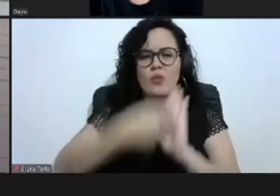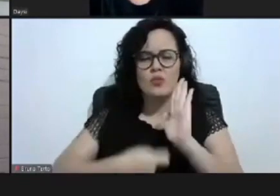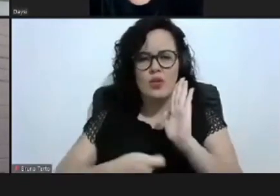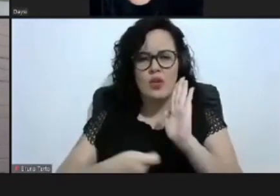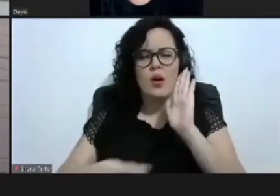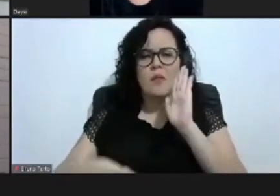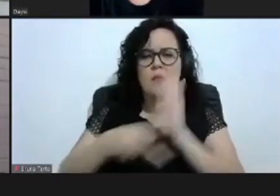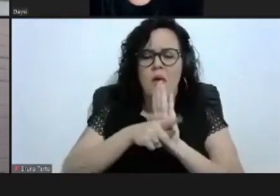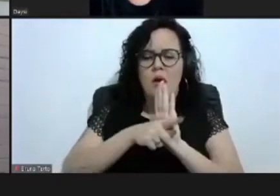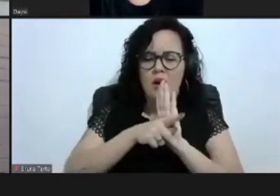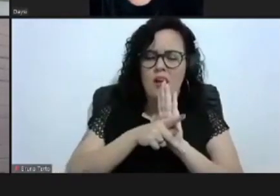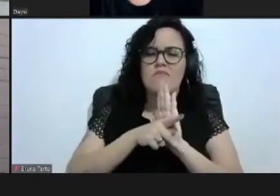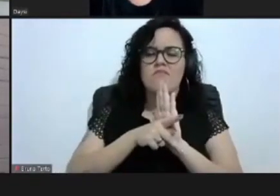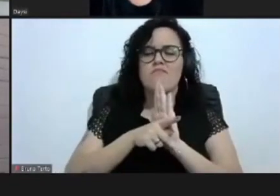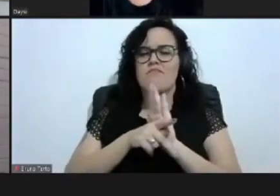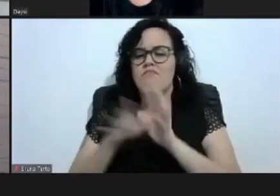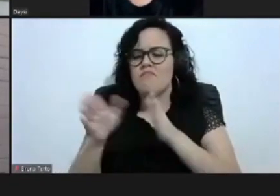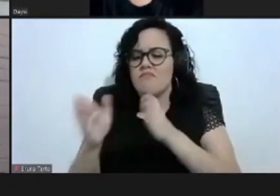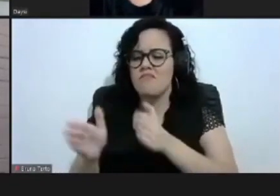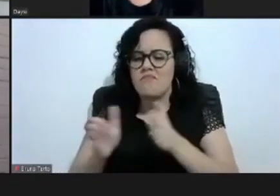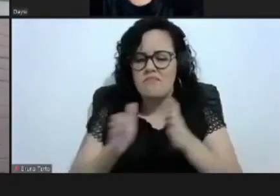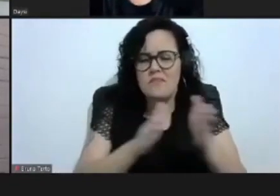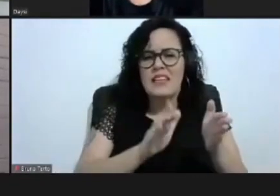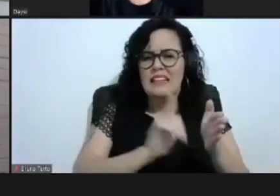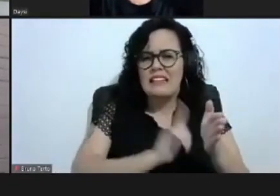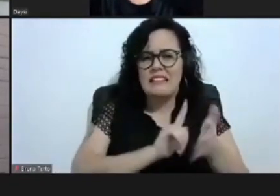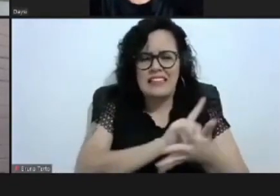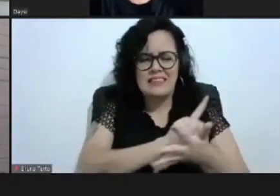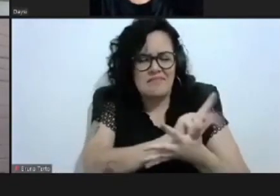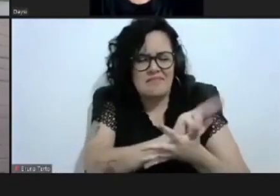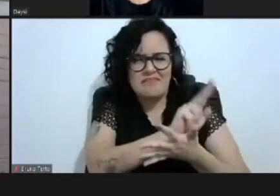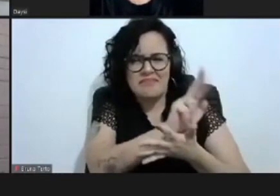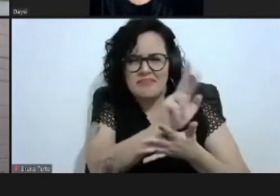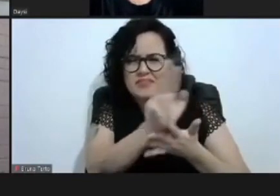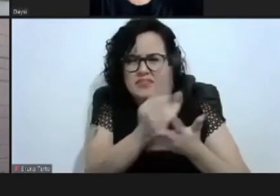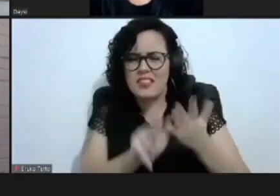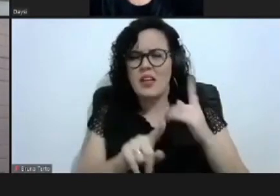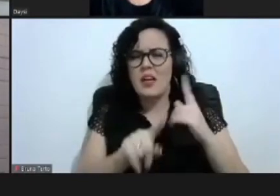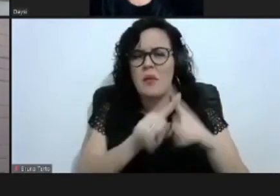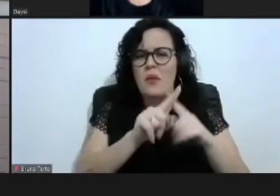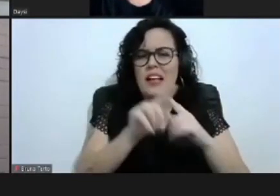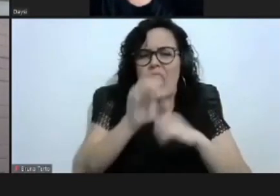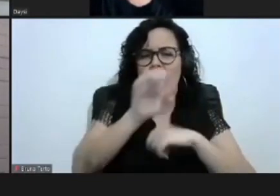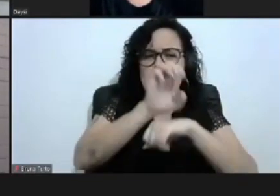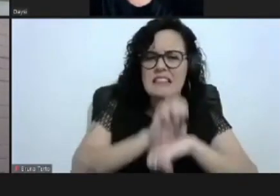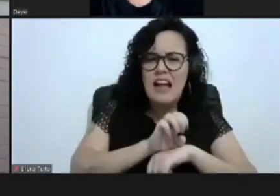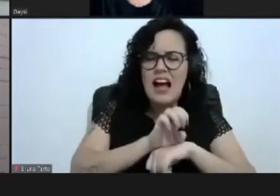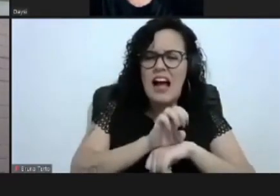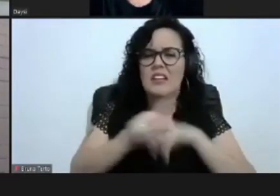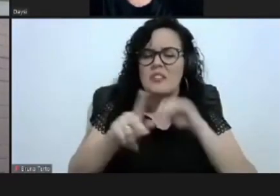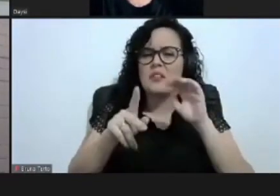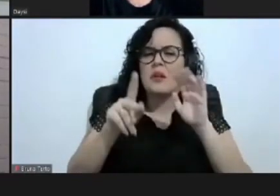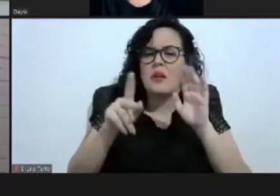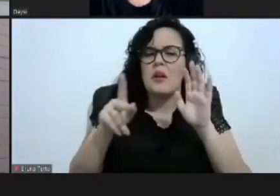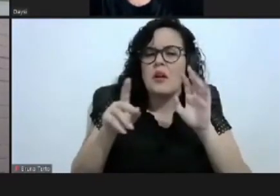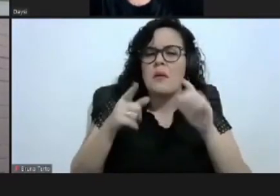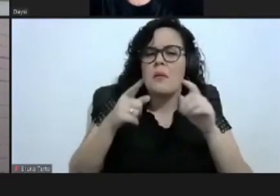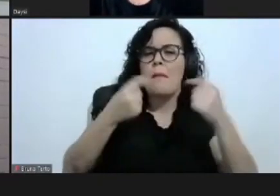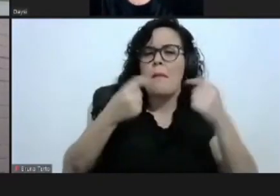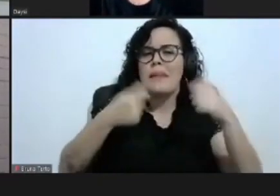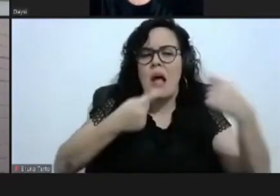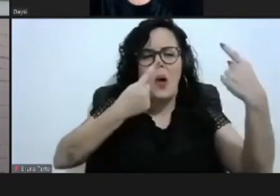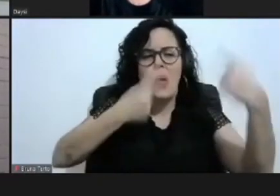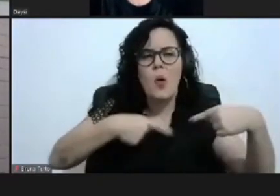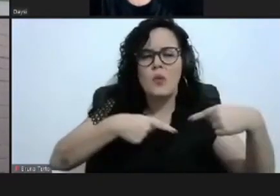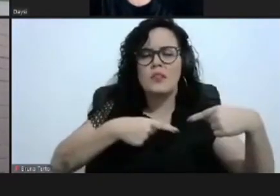depois vinham os arautos da meritocracia, por que o Estado tem que ser mínimo, por que a gente tem que combater a